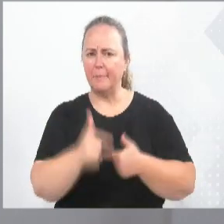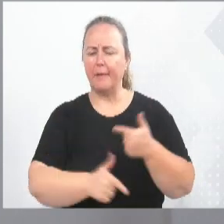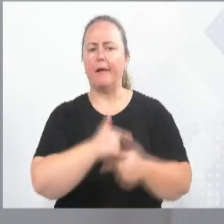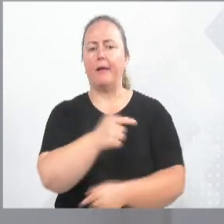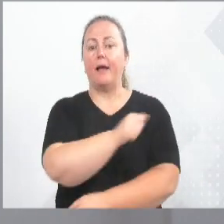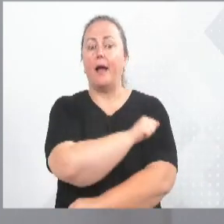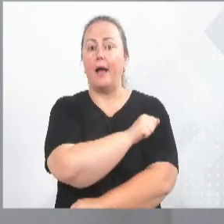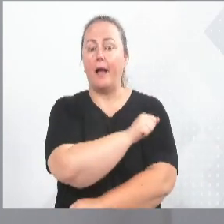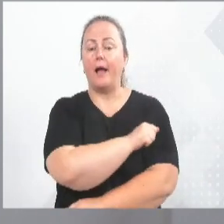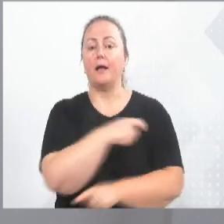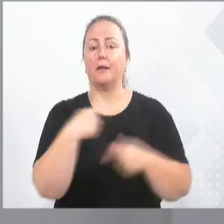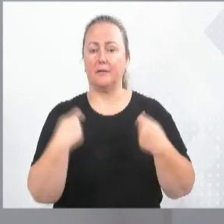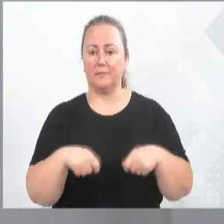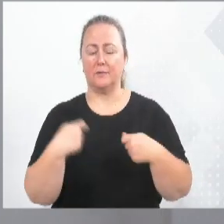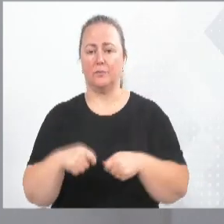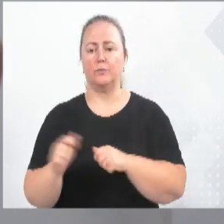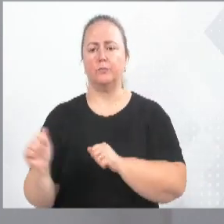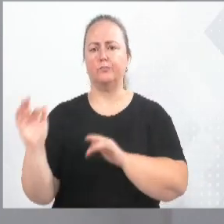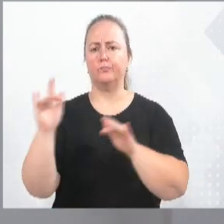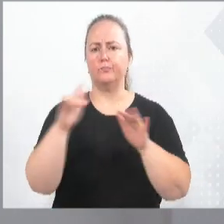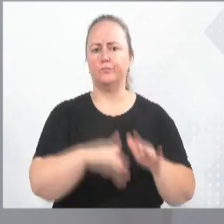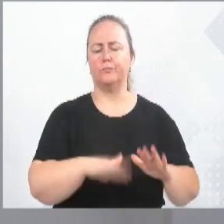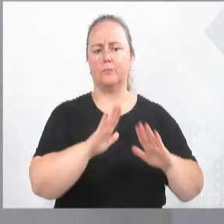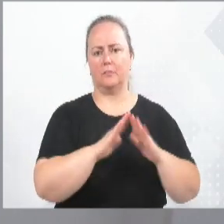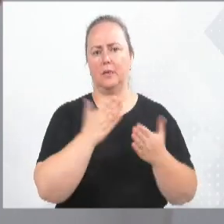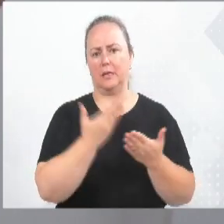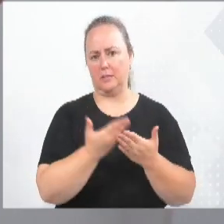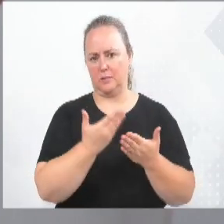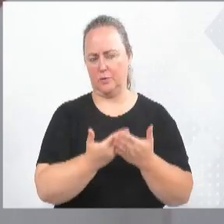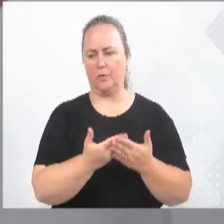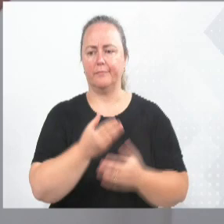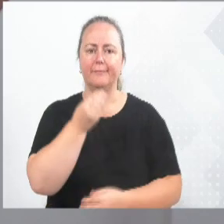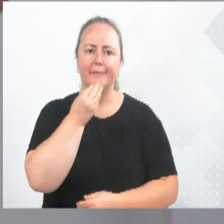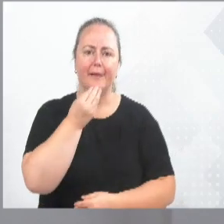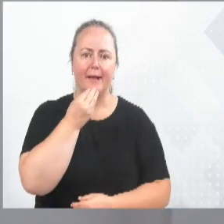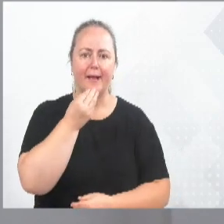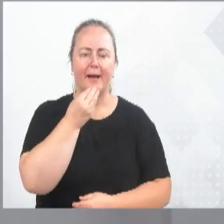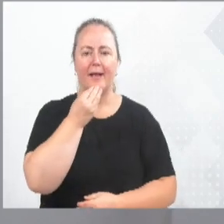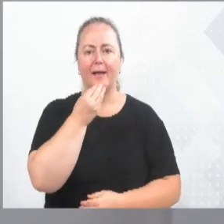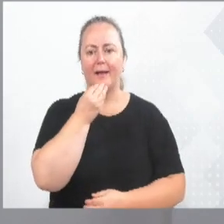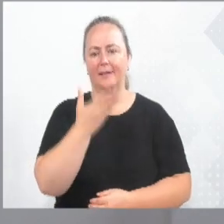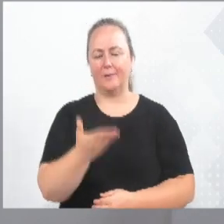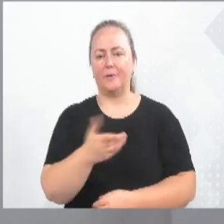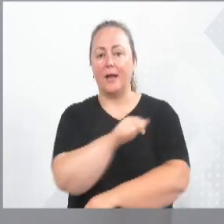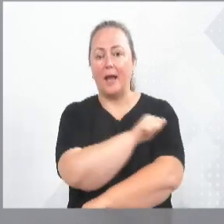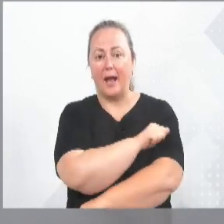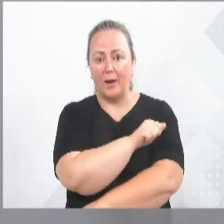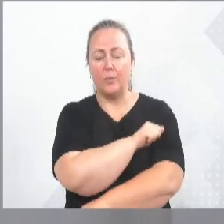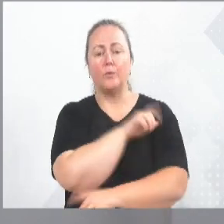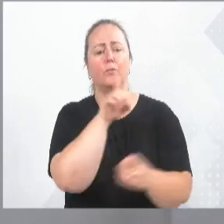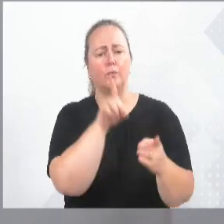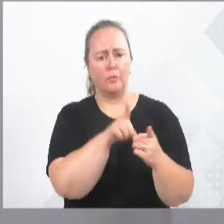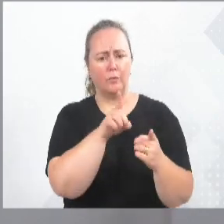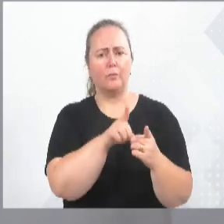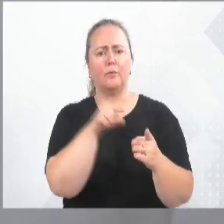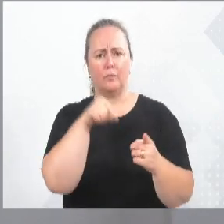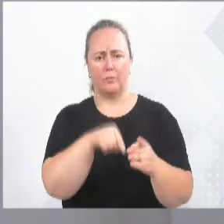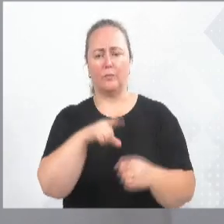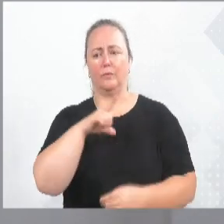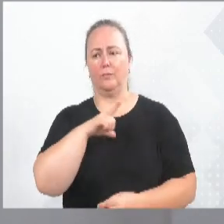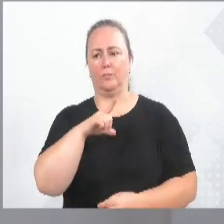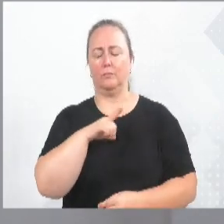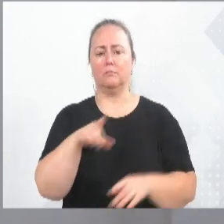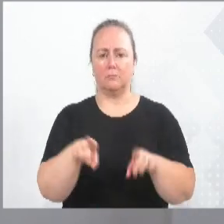precisam vir pra escola então lógico a escola eh os alunos são atendidos vereador Beltrame até com